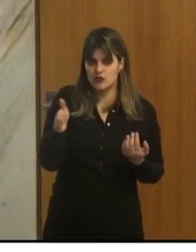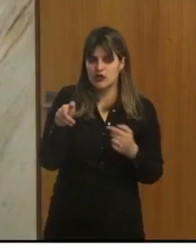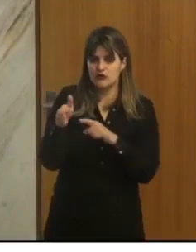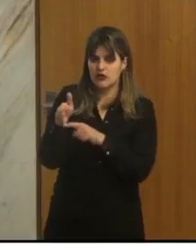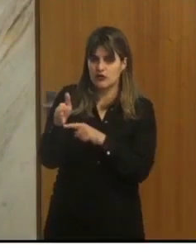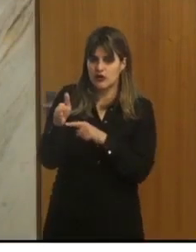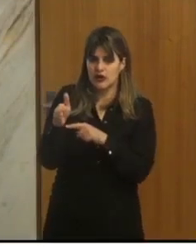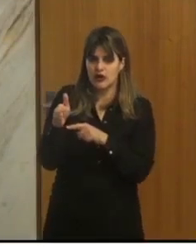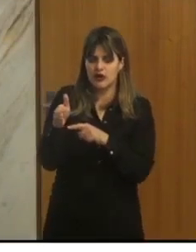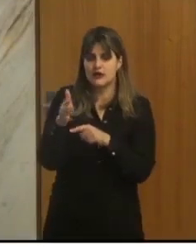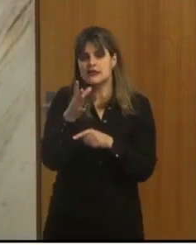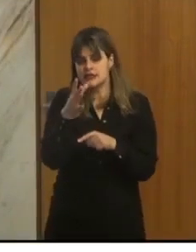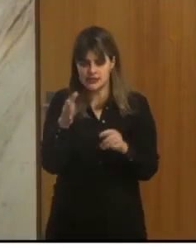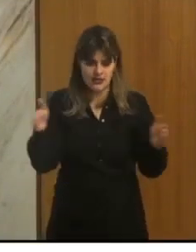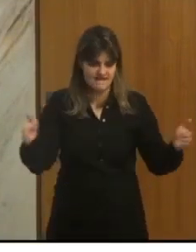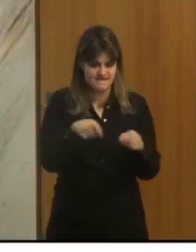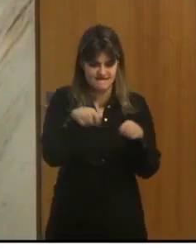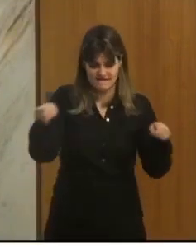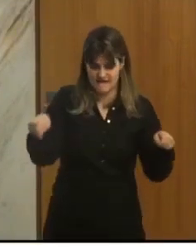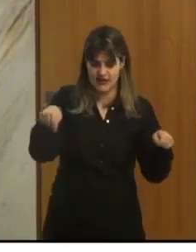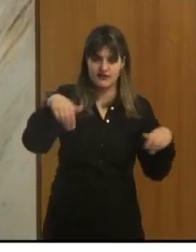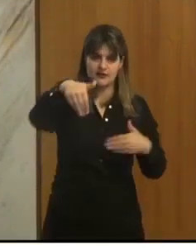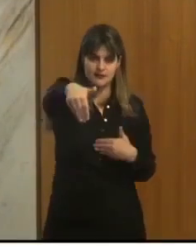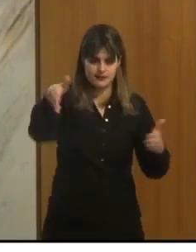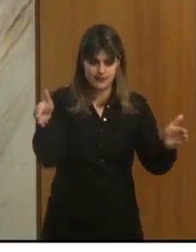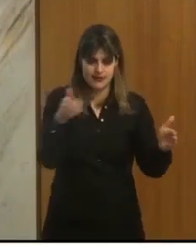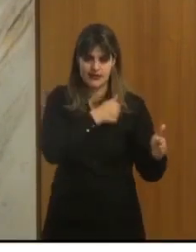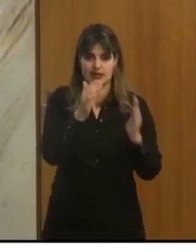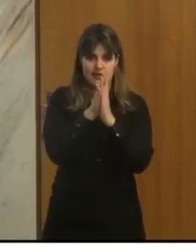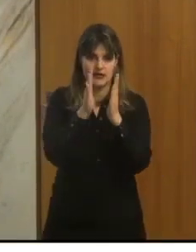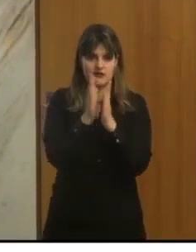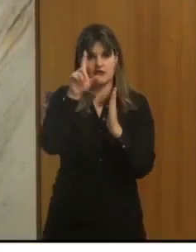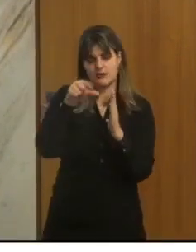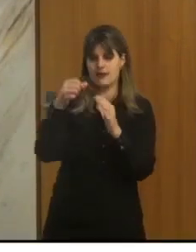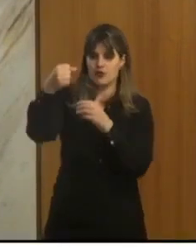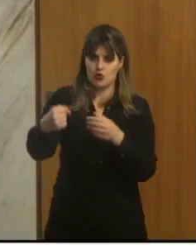no fundo, o tamanho, a dimensão da igreja e as colunas que ela teria